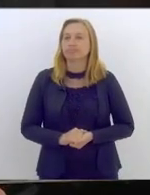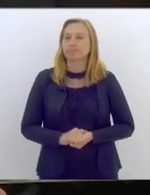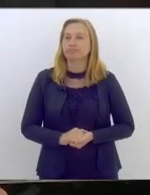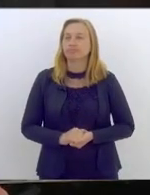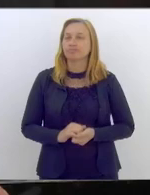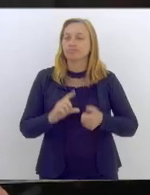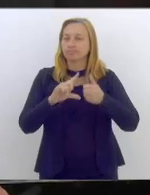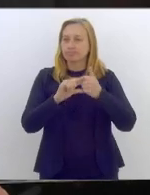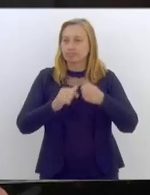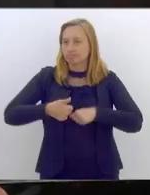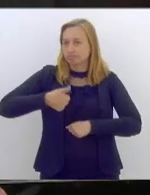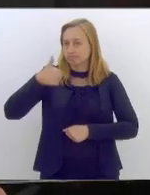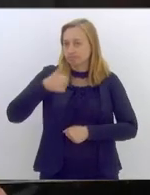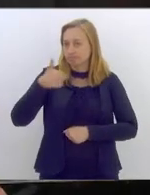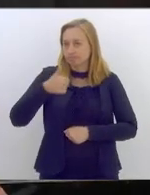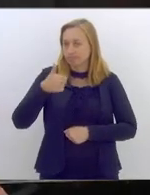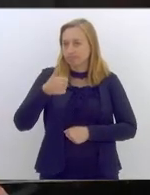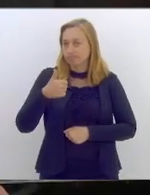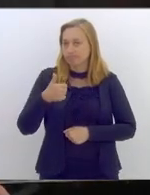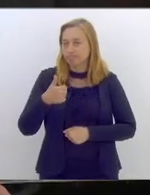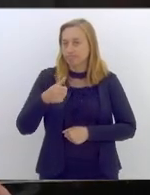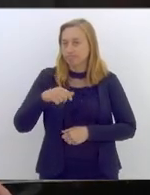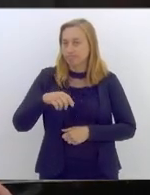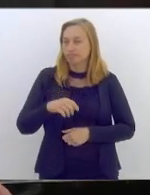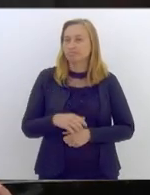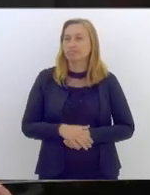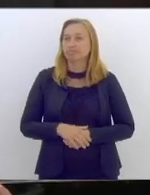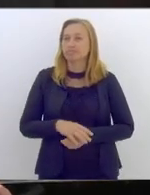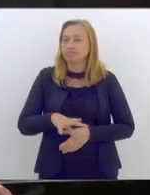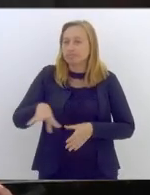o artigo 1º diz que vai incidir